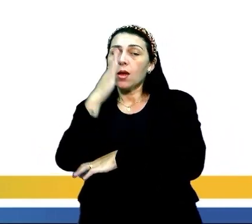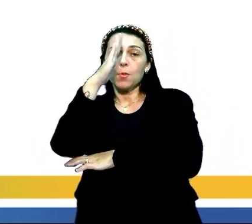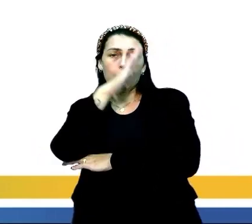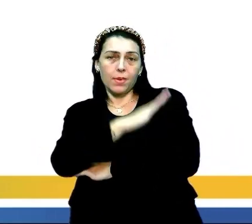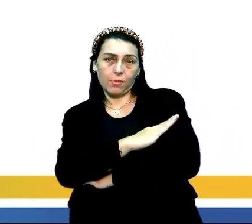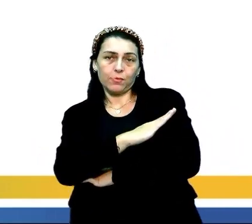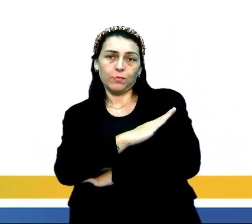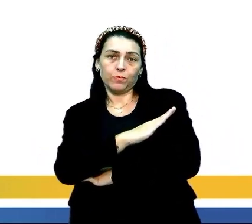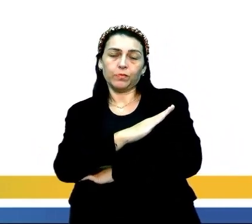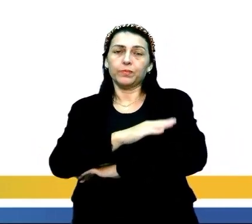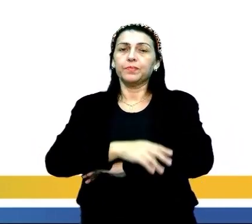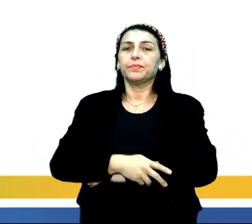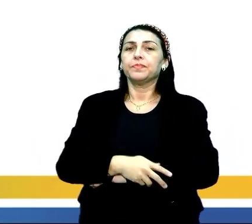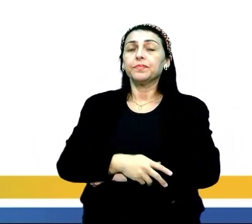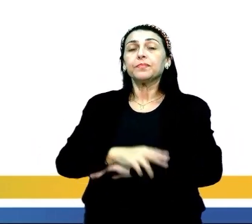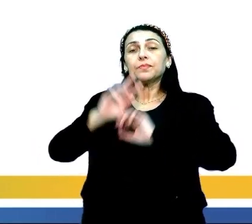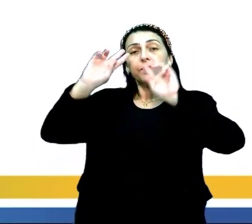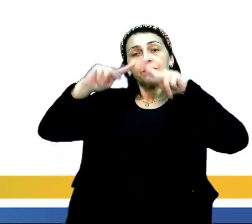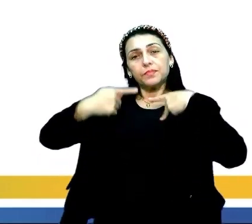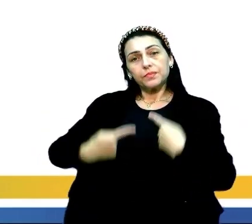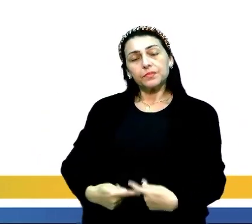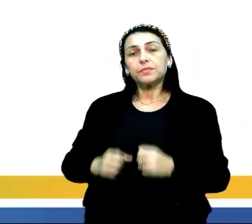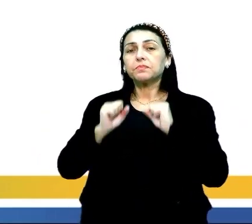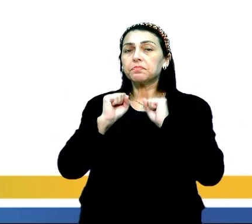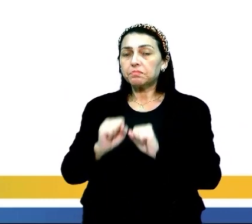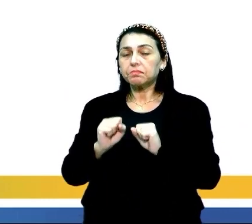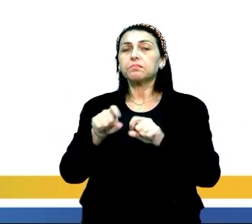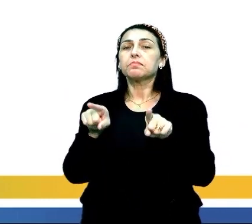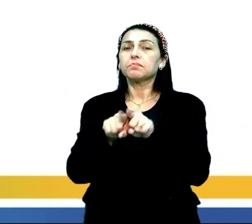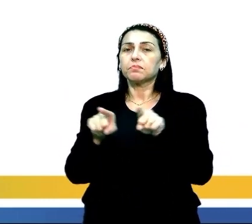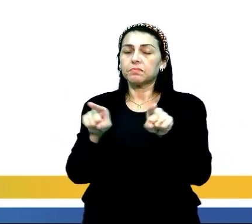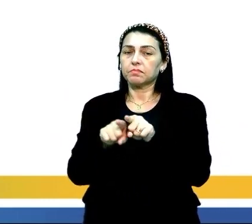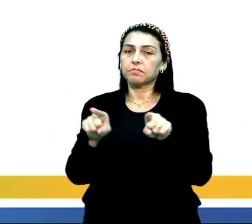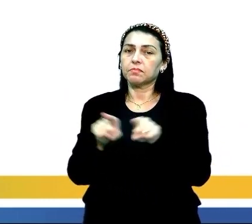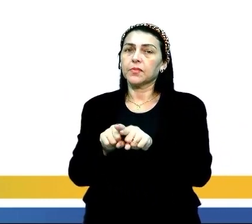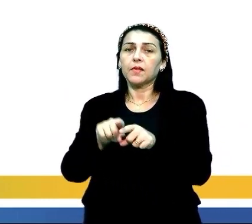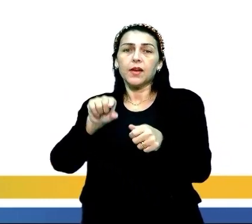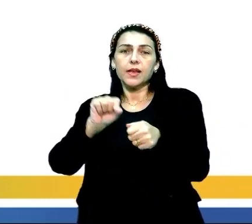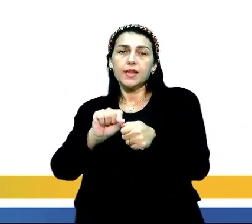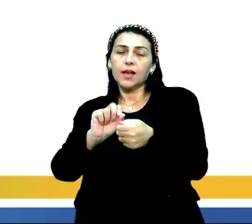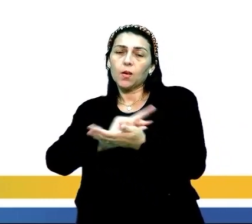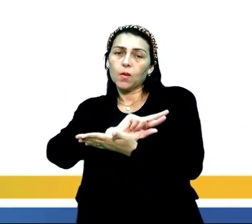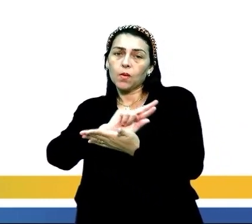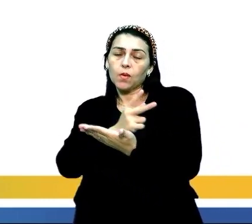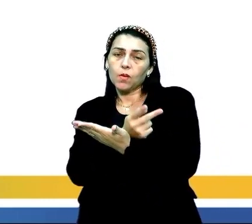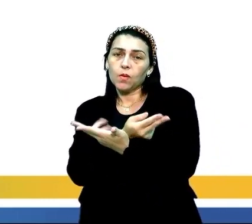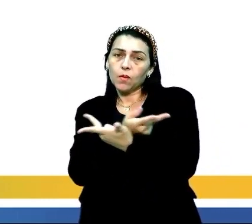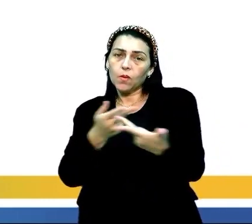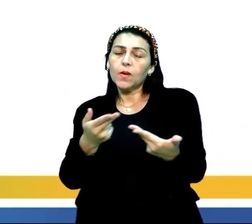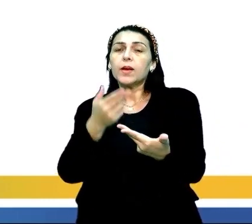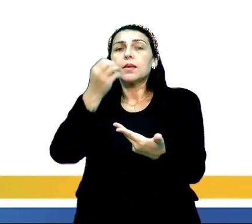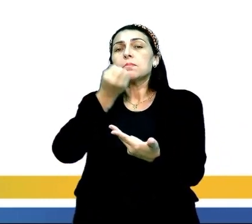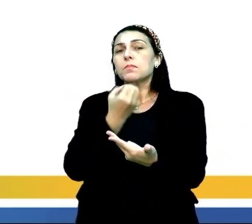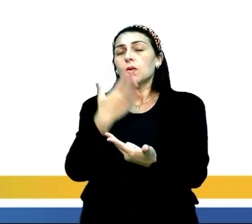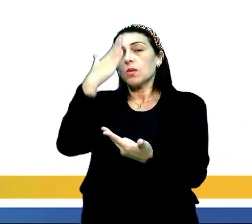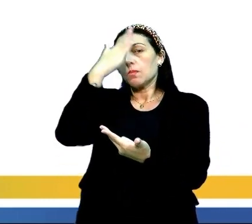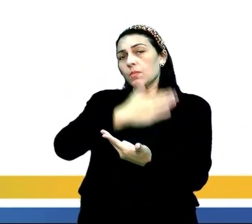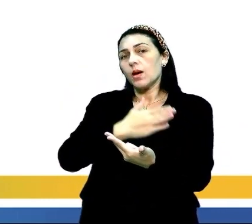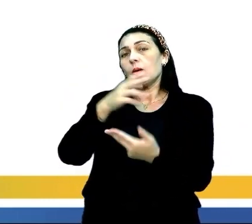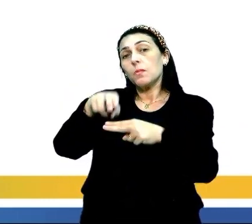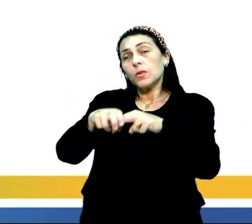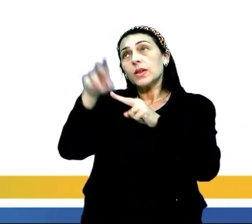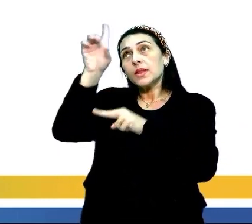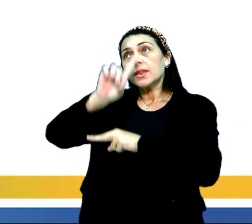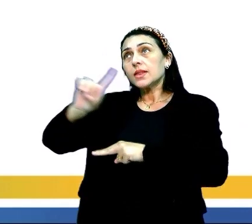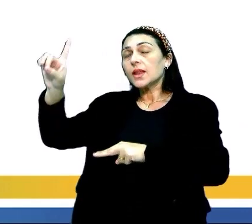mal. Os humanos podem, portanto, agir bem ou mal. Portanto, Deus não é o